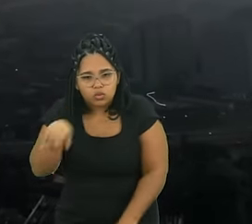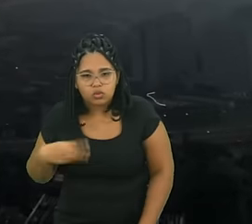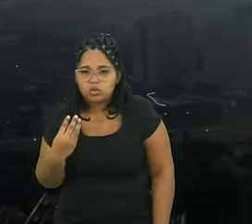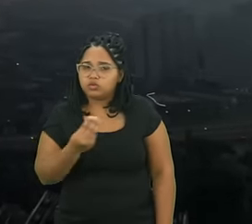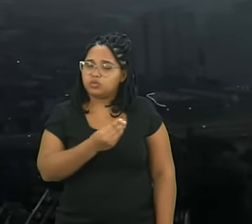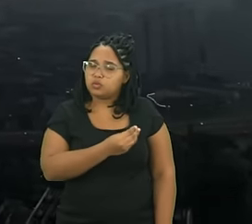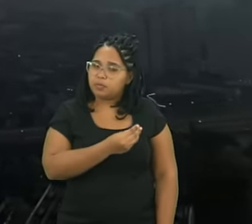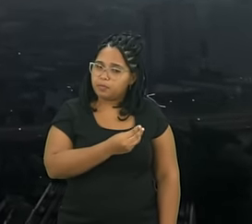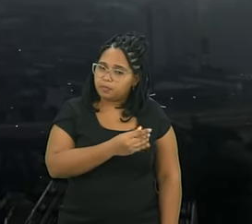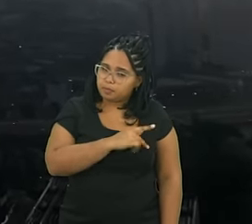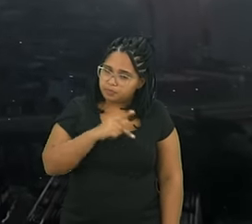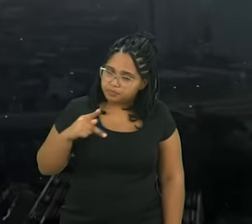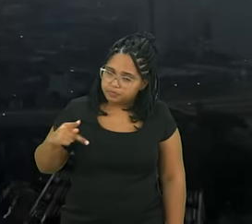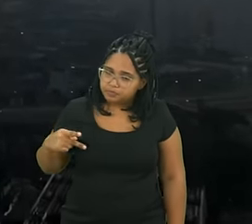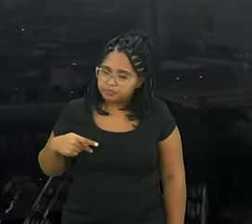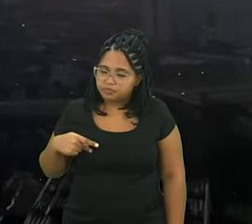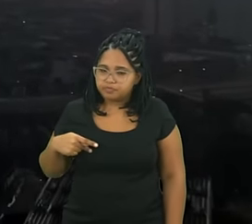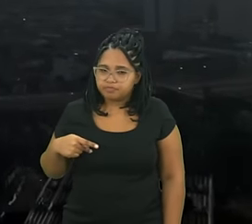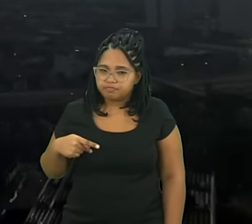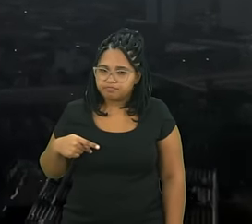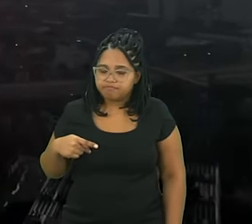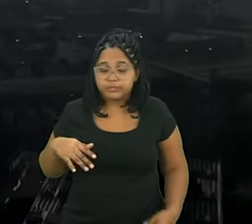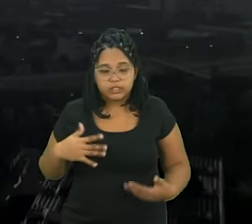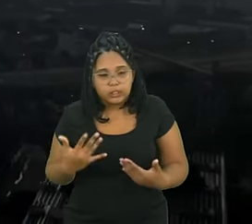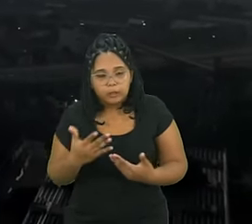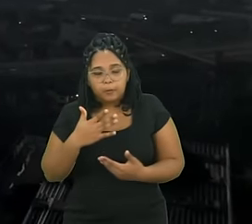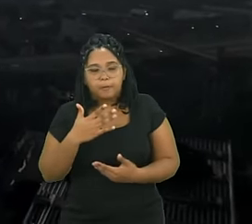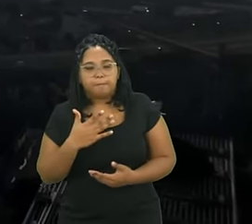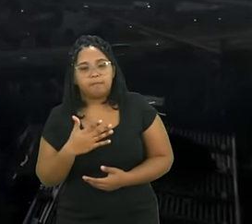Aleluias. E ali ele entrou.